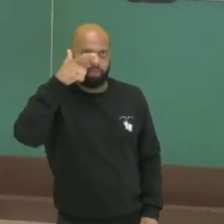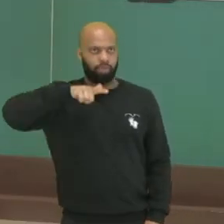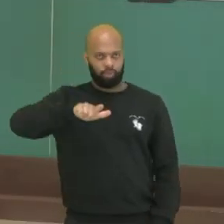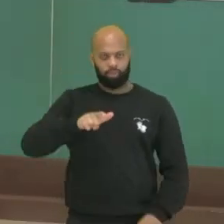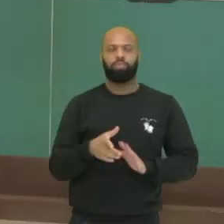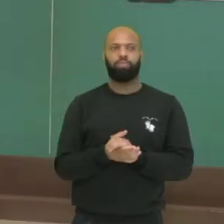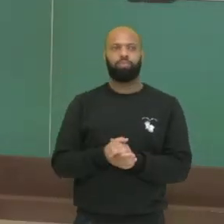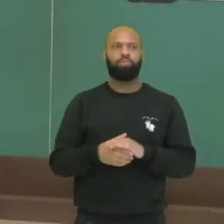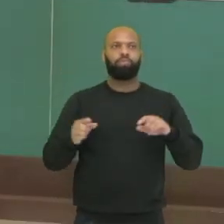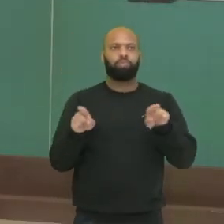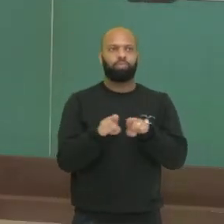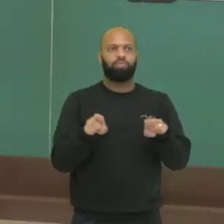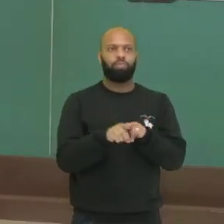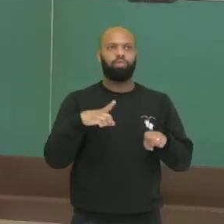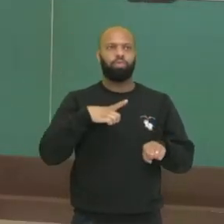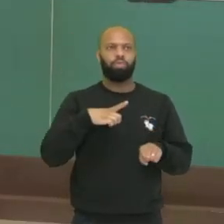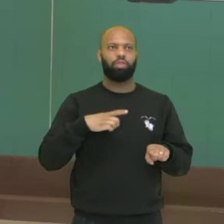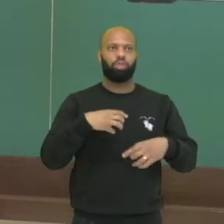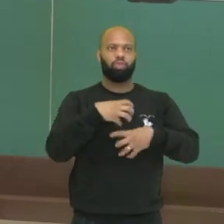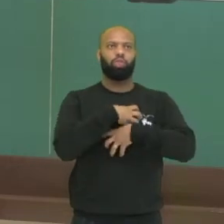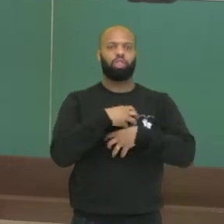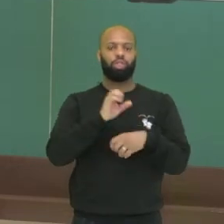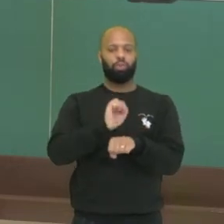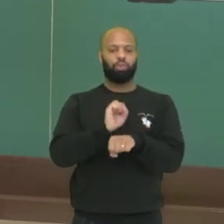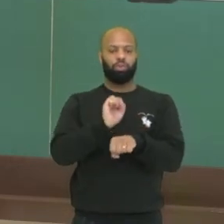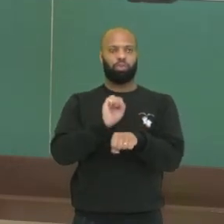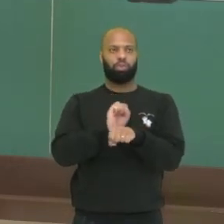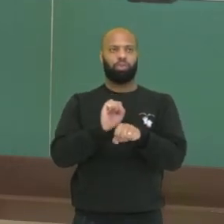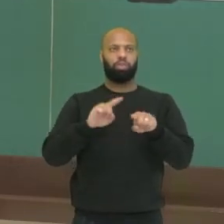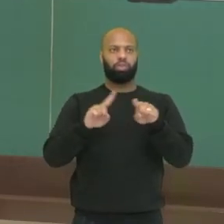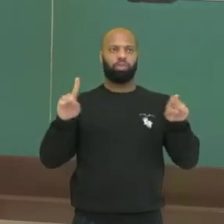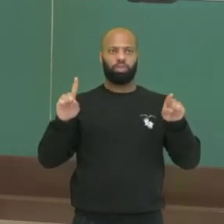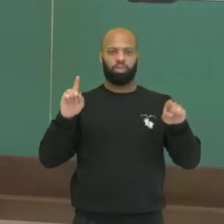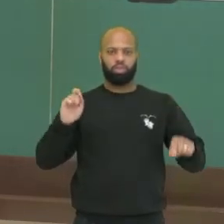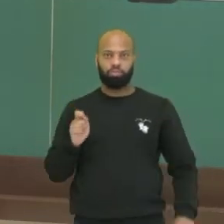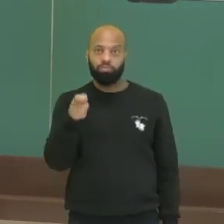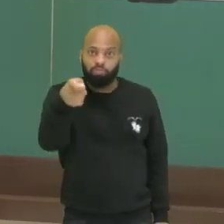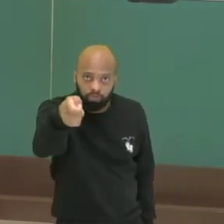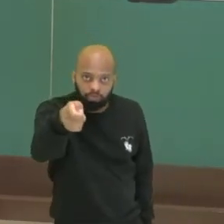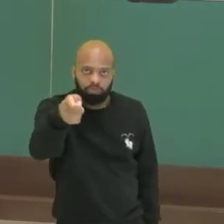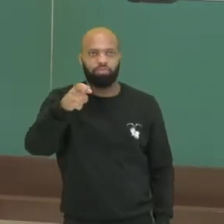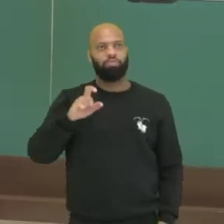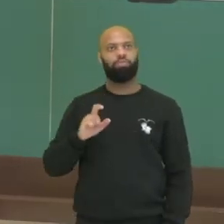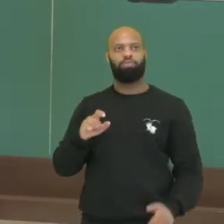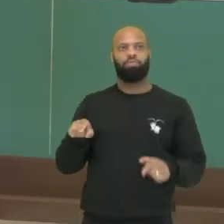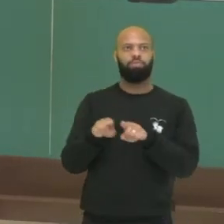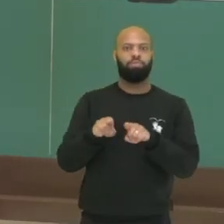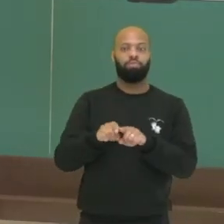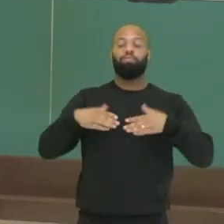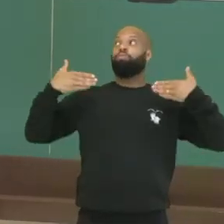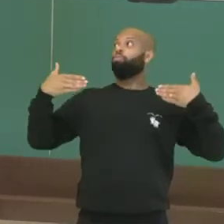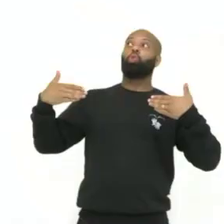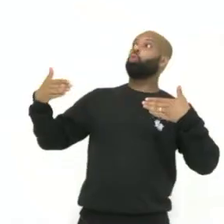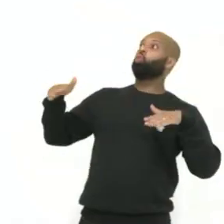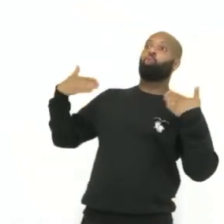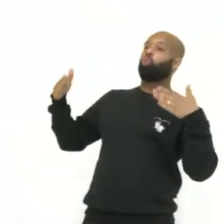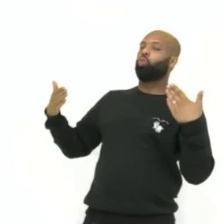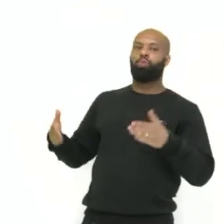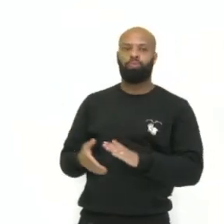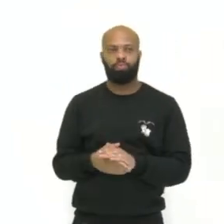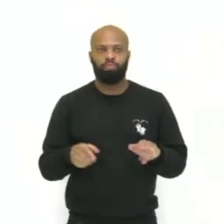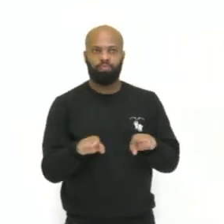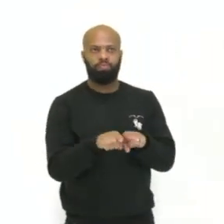A parada, né? Você está parado e de repente você ataca, surpreende o seu